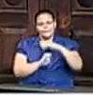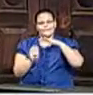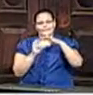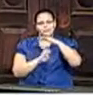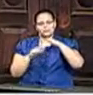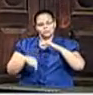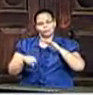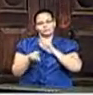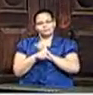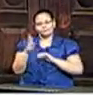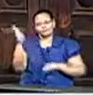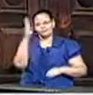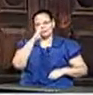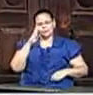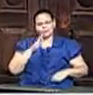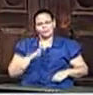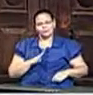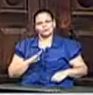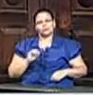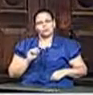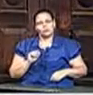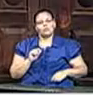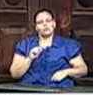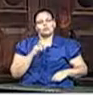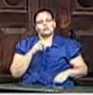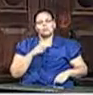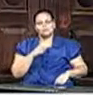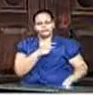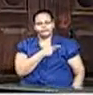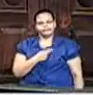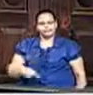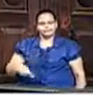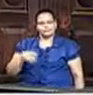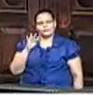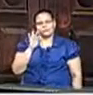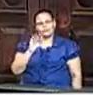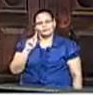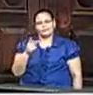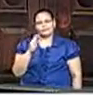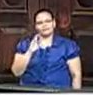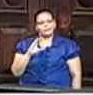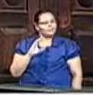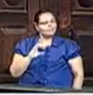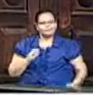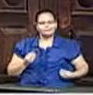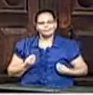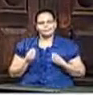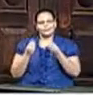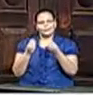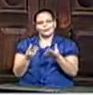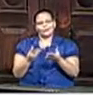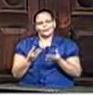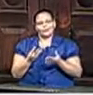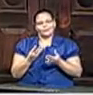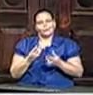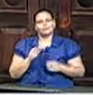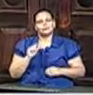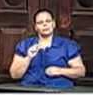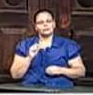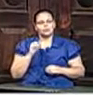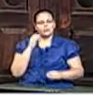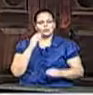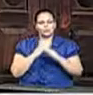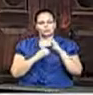nacional. E o senhor Fernando Henrique Cardoso entregou também as telecomunicações,